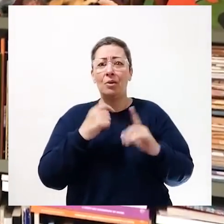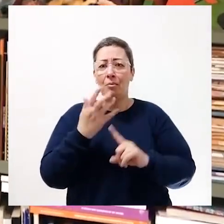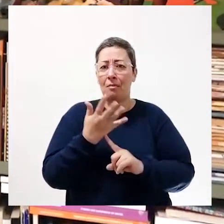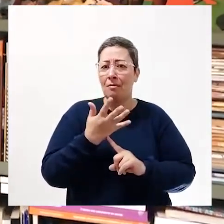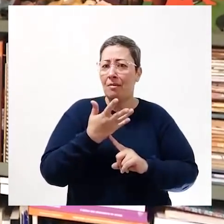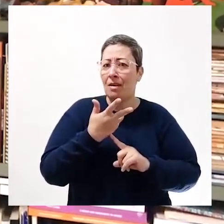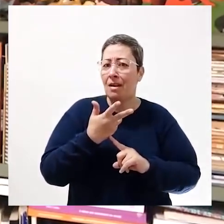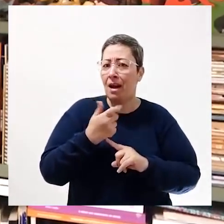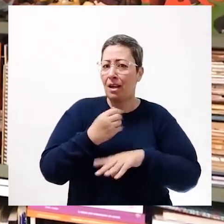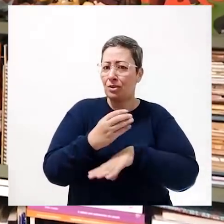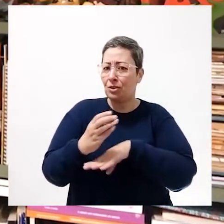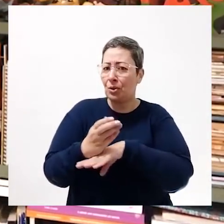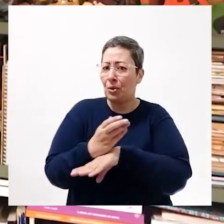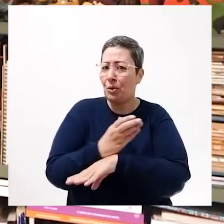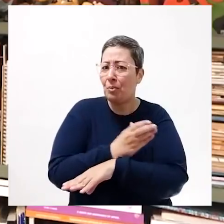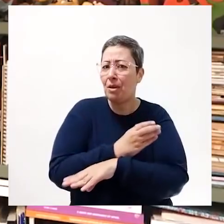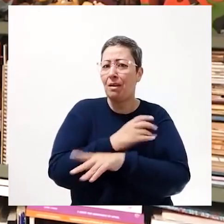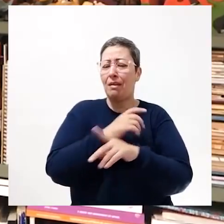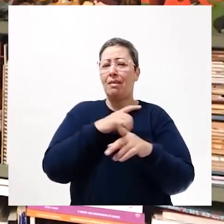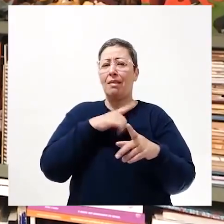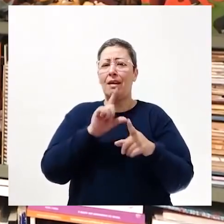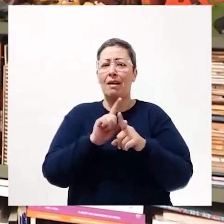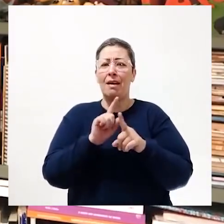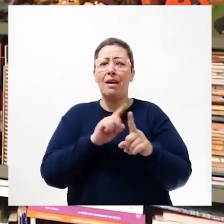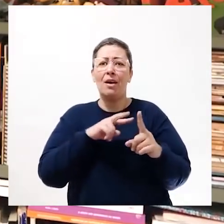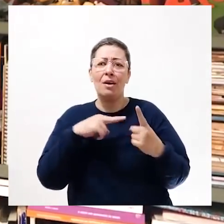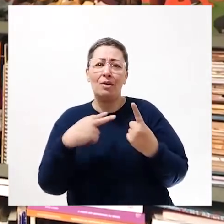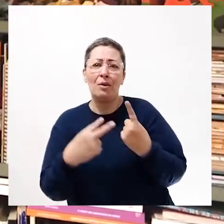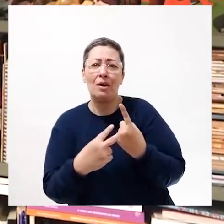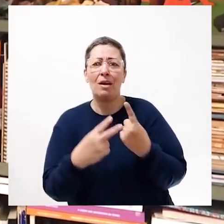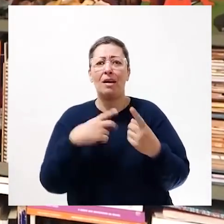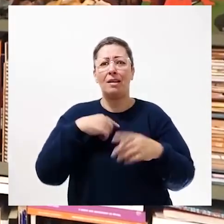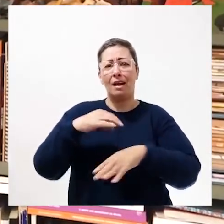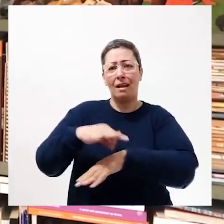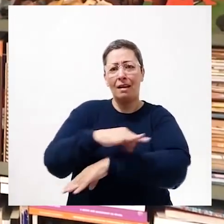arte completa. Ele envolve perspectiva,